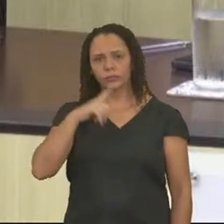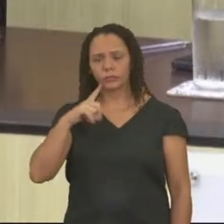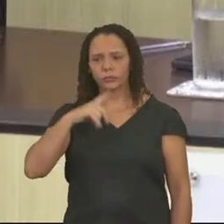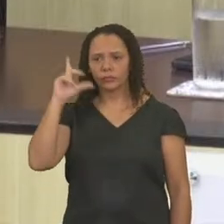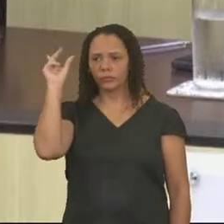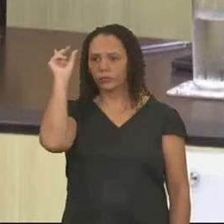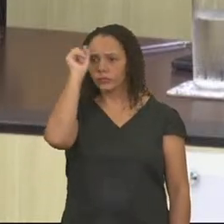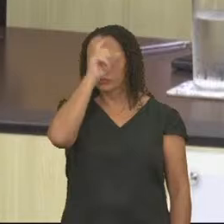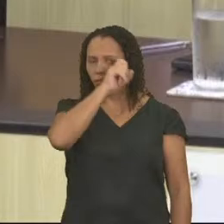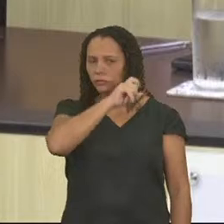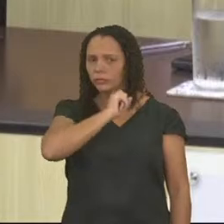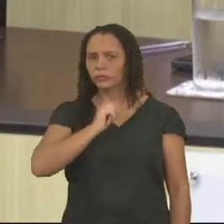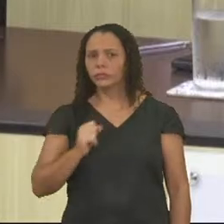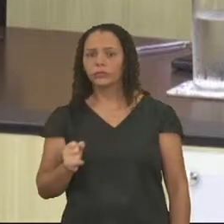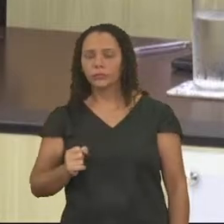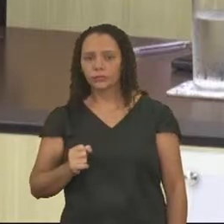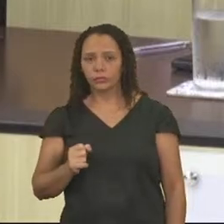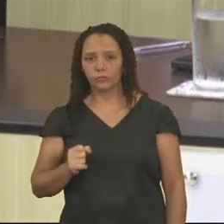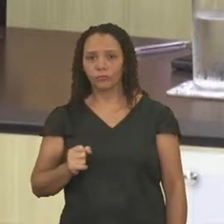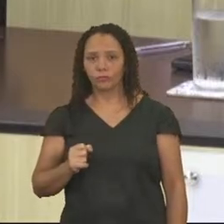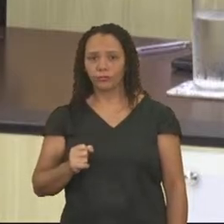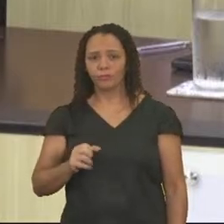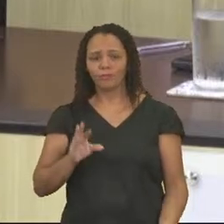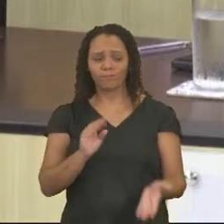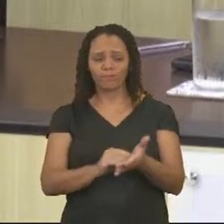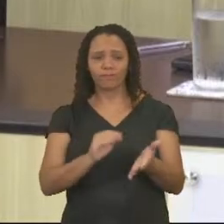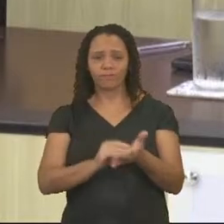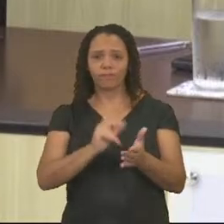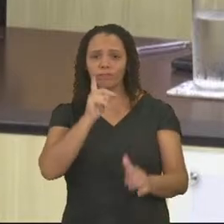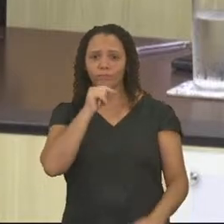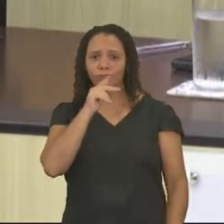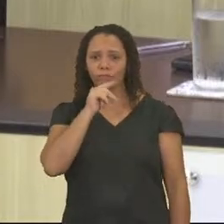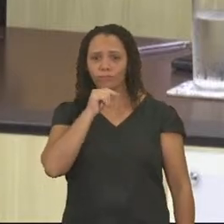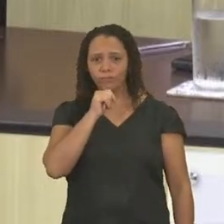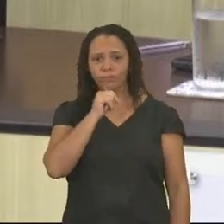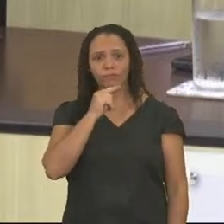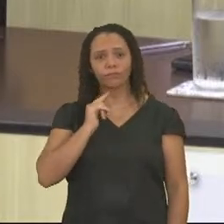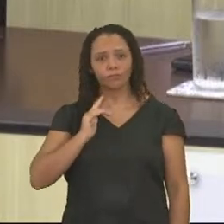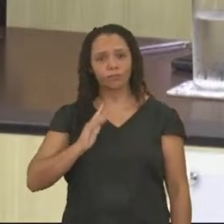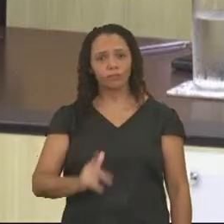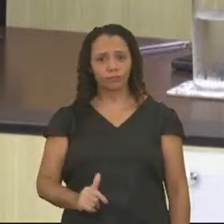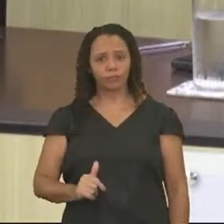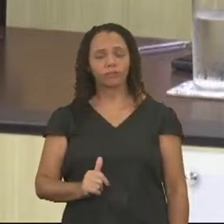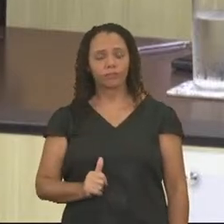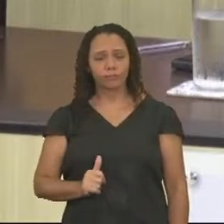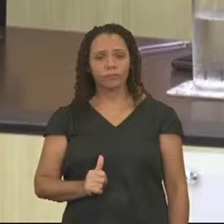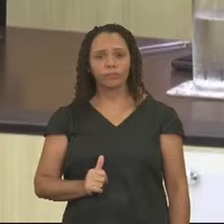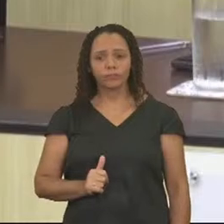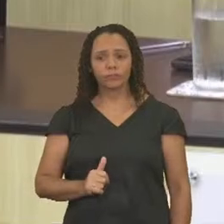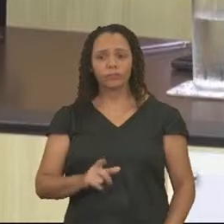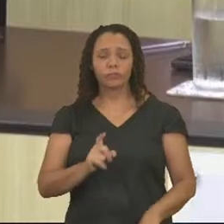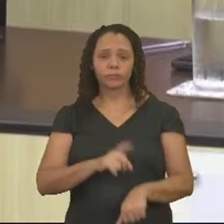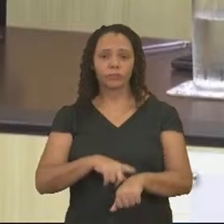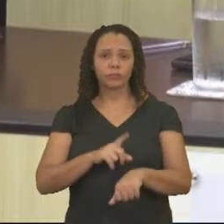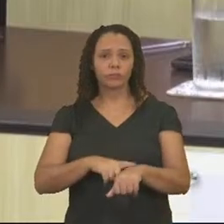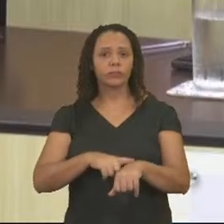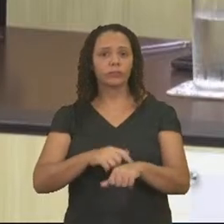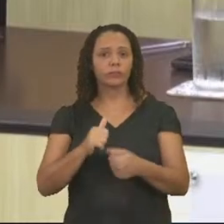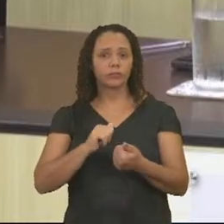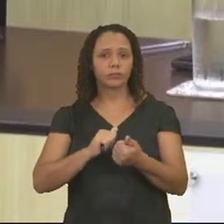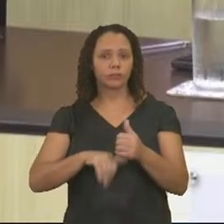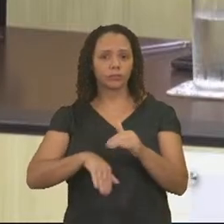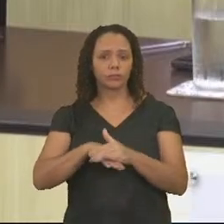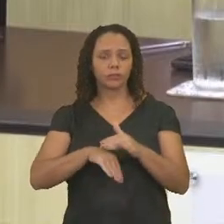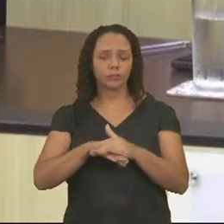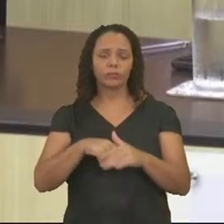que é não ter uma água potável para beber na hora do jogo, né? A gente sabe a